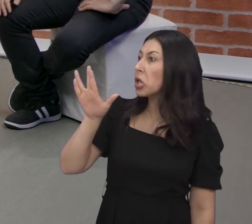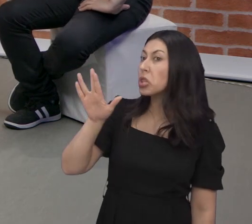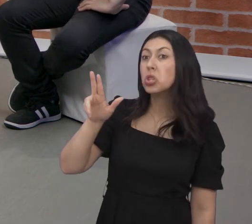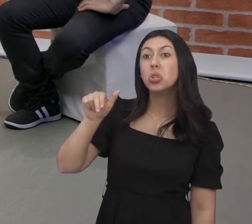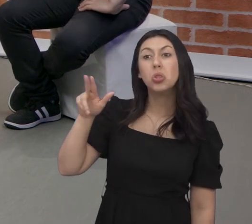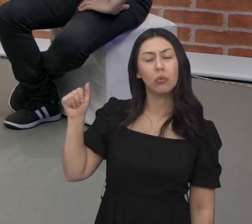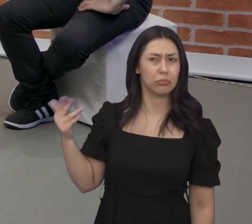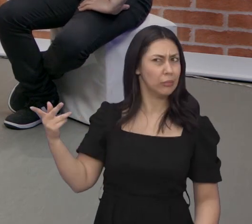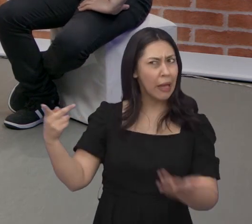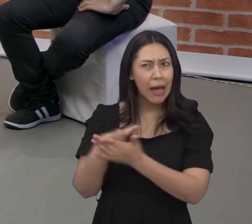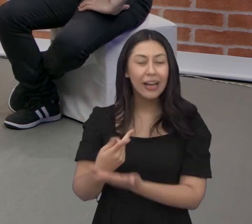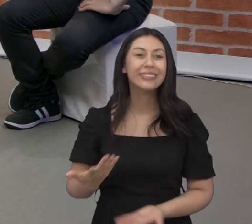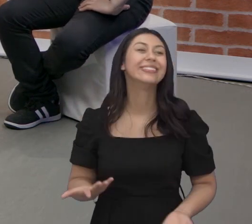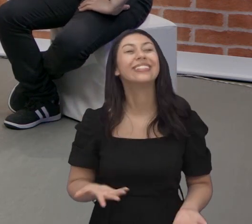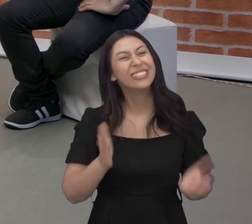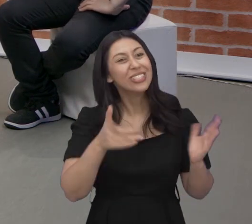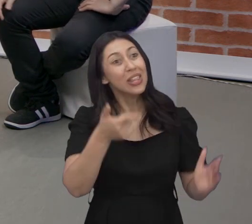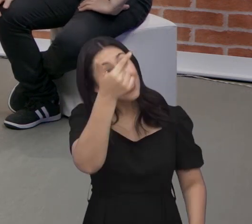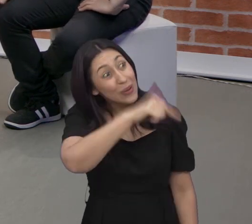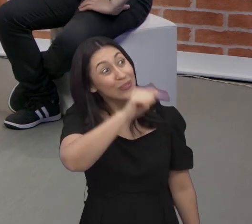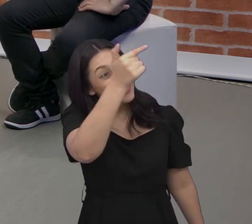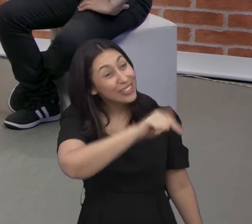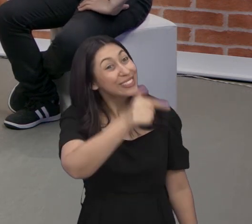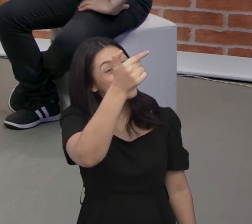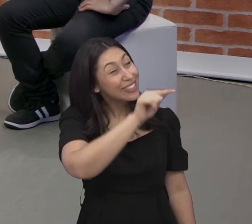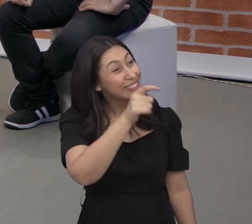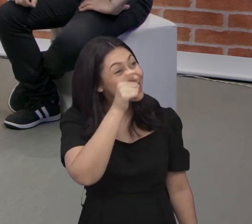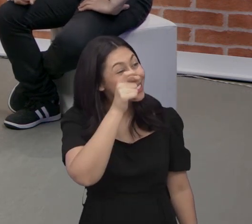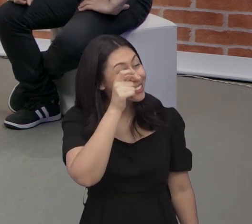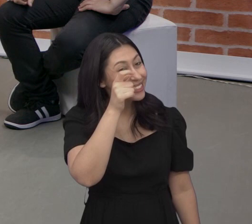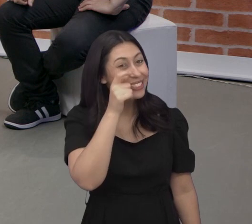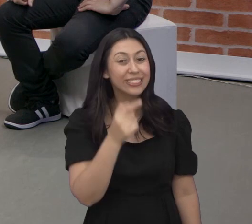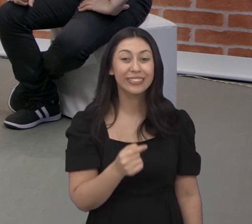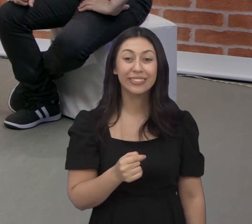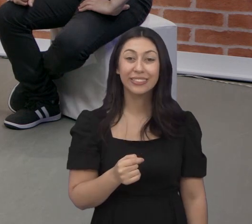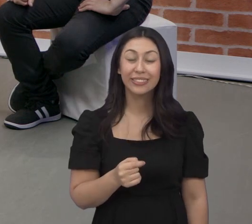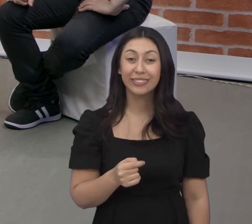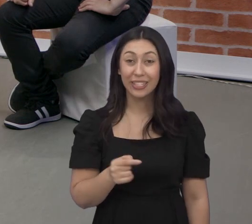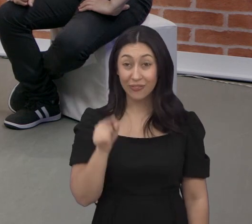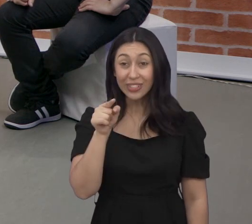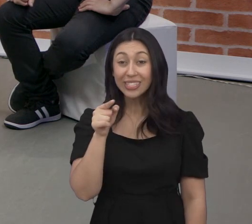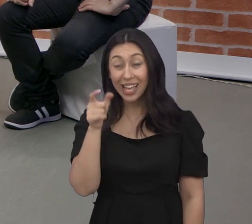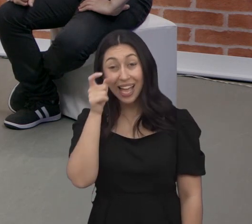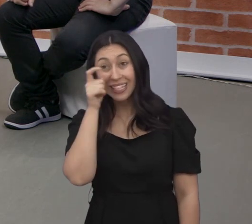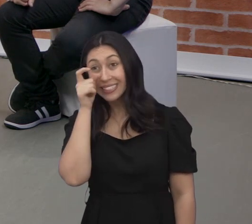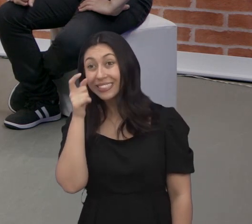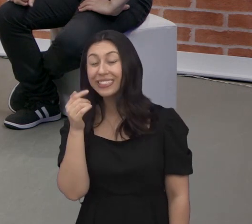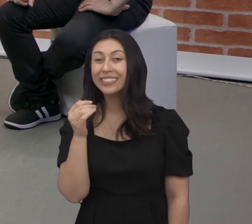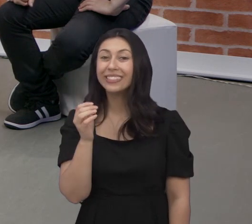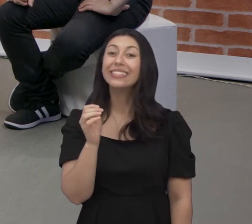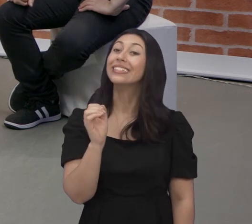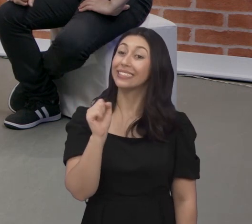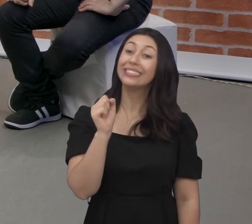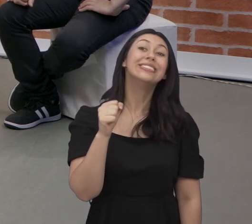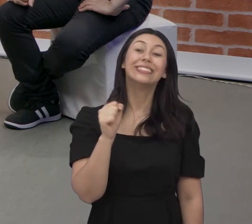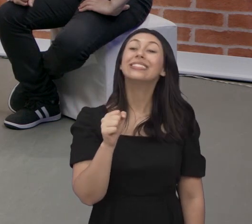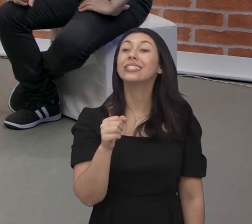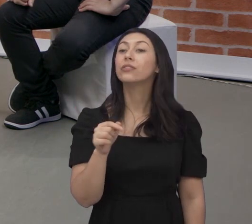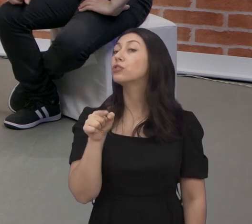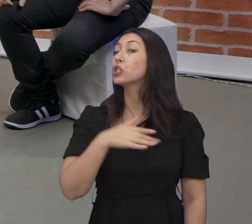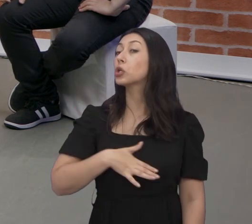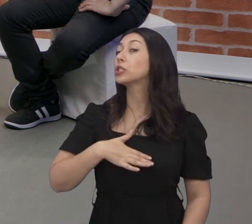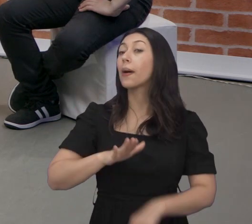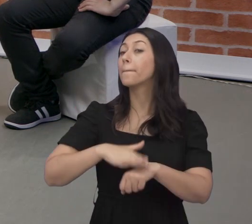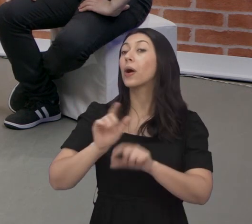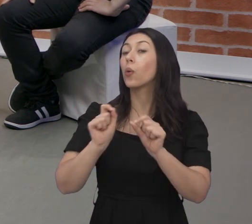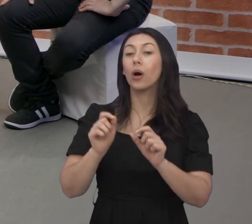tá muito errada. Já assisti 1 milhão de vezes. Você assiste filmes de ETs? Claro, gosto. Qual que você mais gosta? Muito. Qual